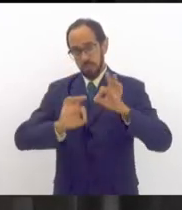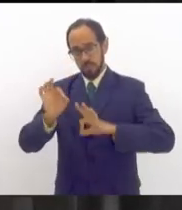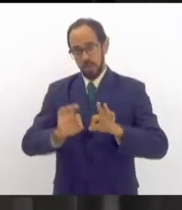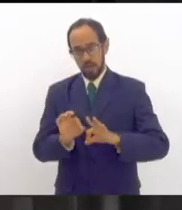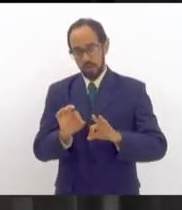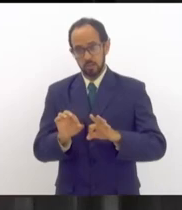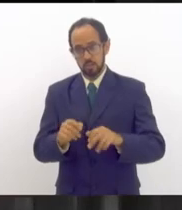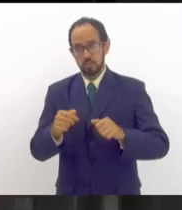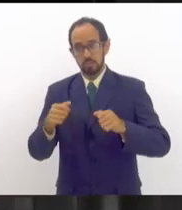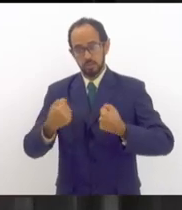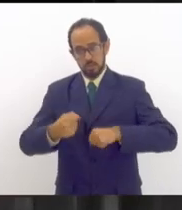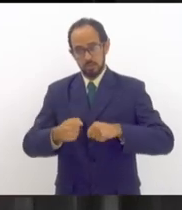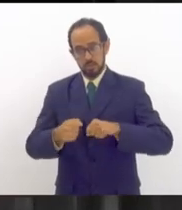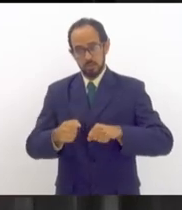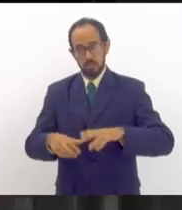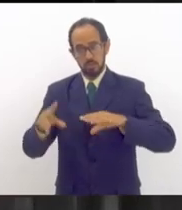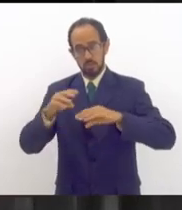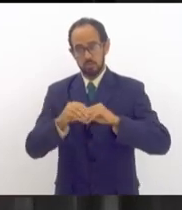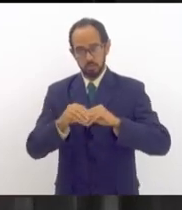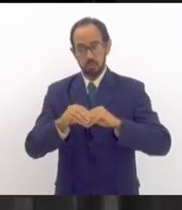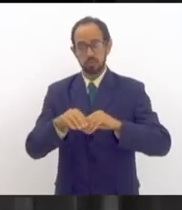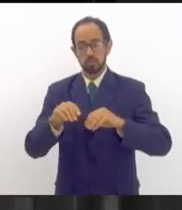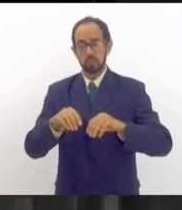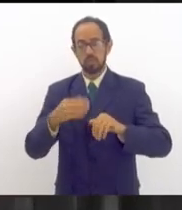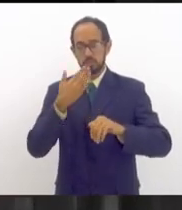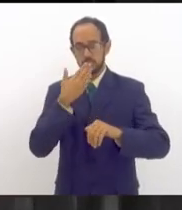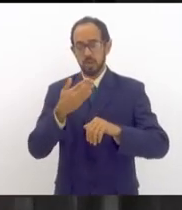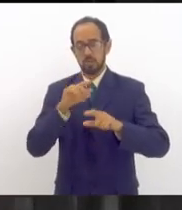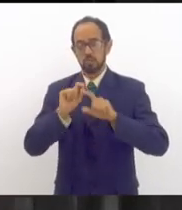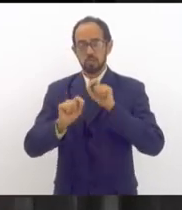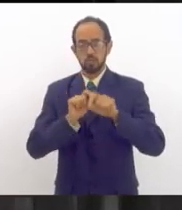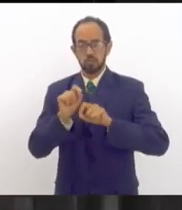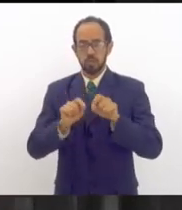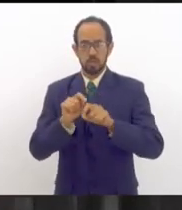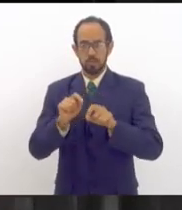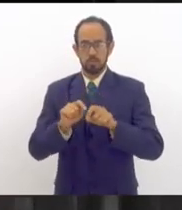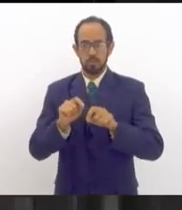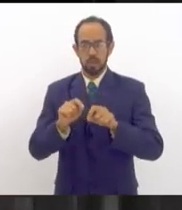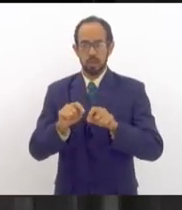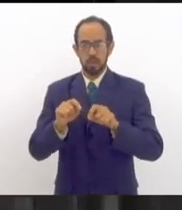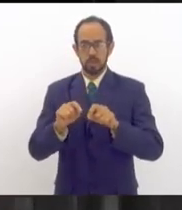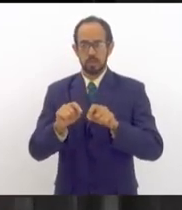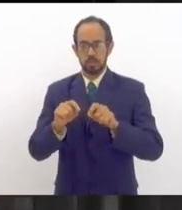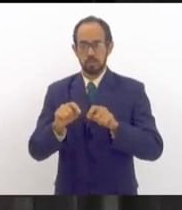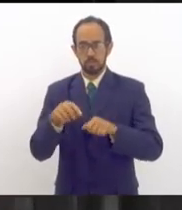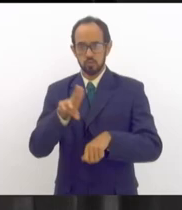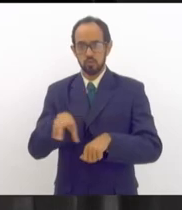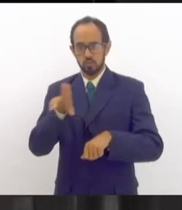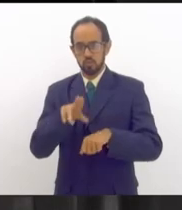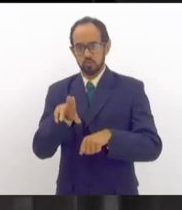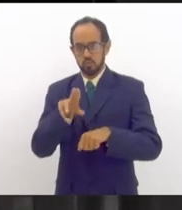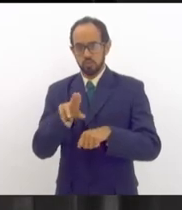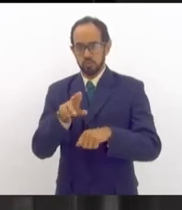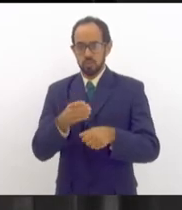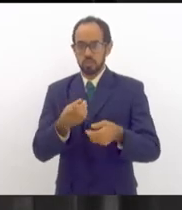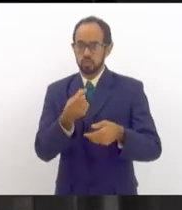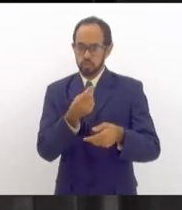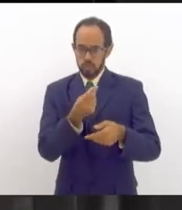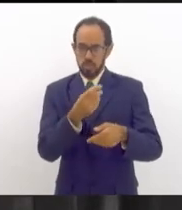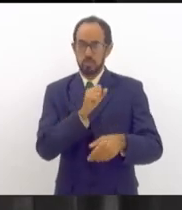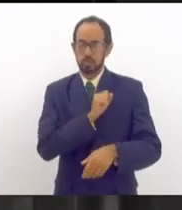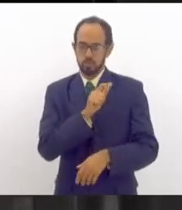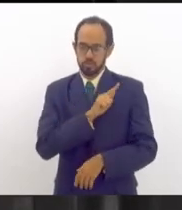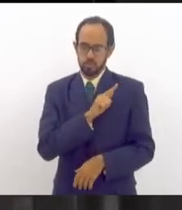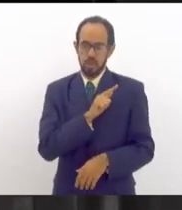precisa de reforços eu peço para que a gente eh para que para casa para que a gente utilize esse fundo para São Gonçalo